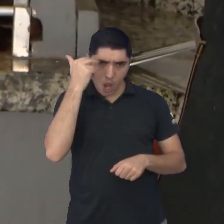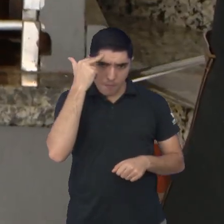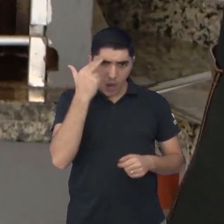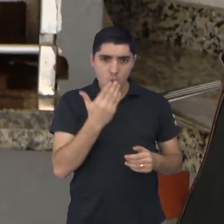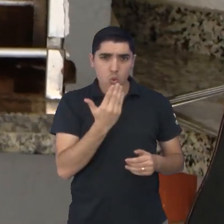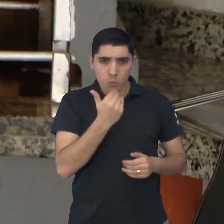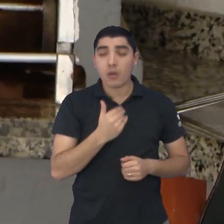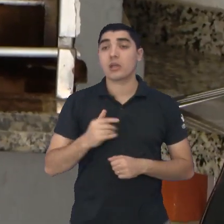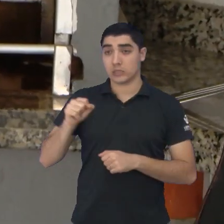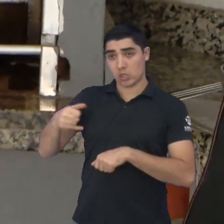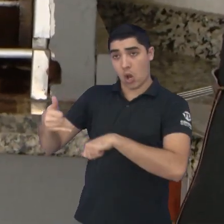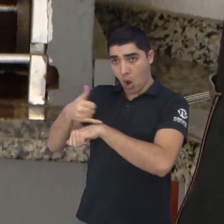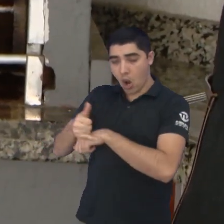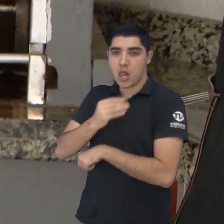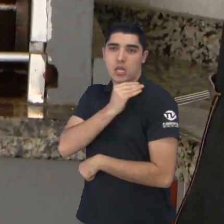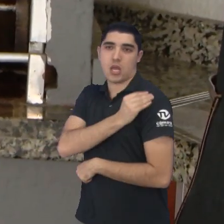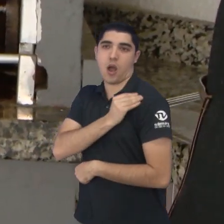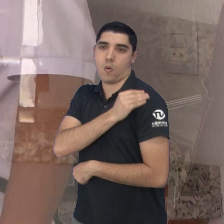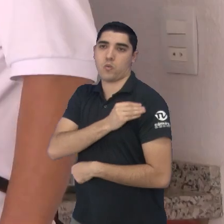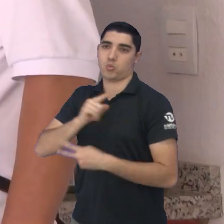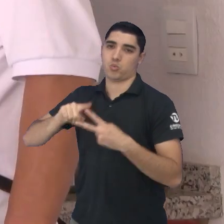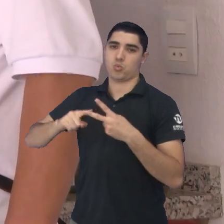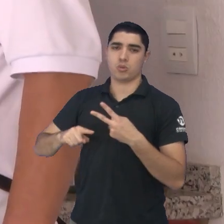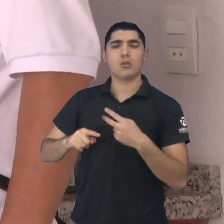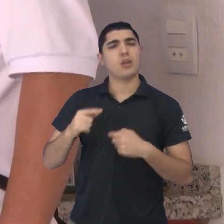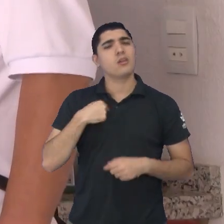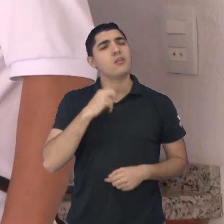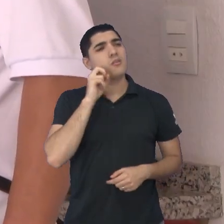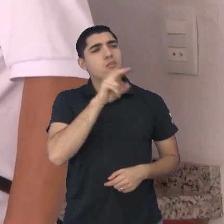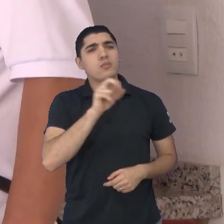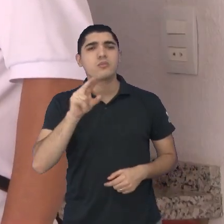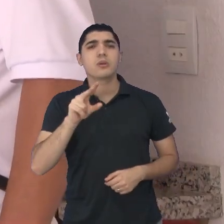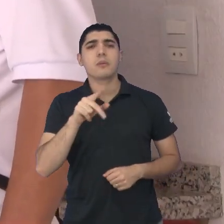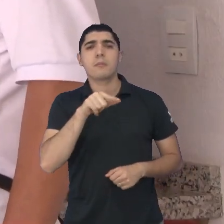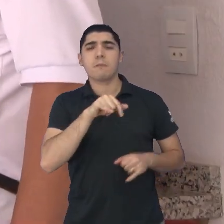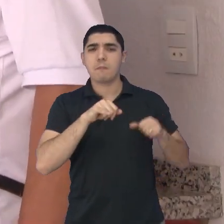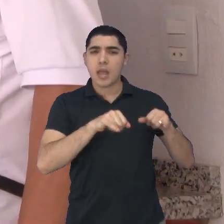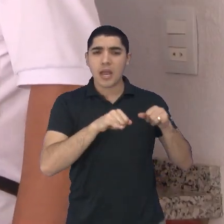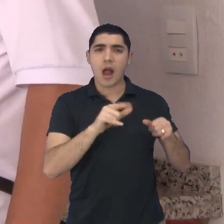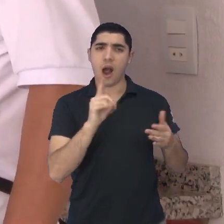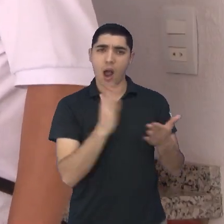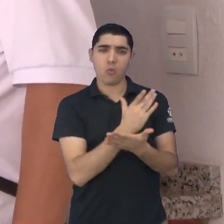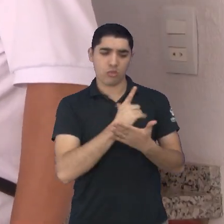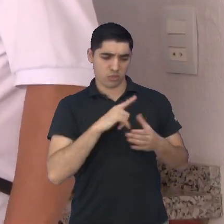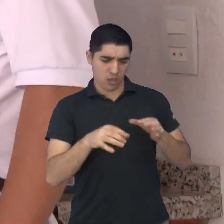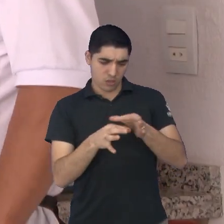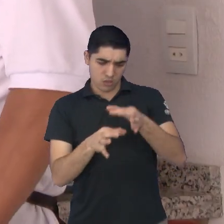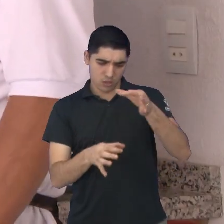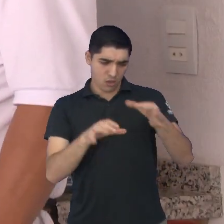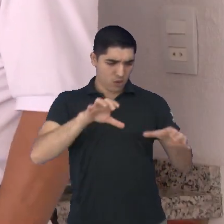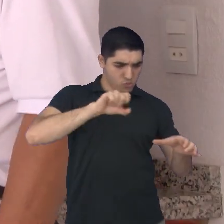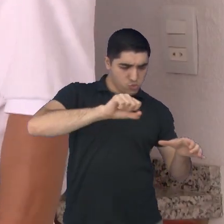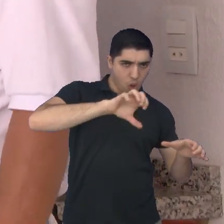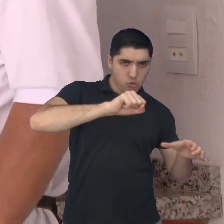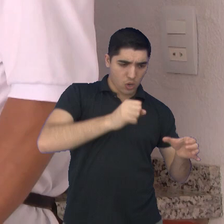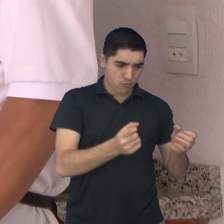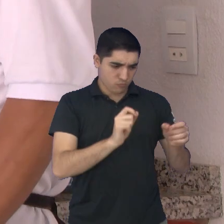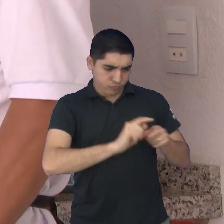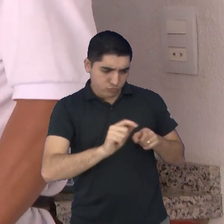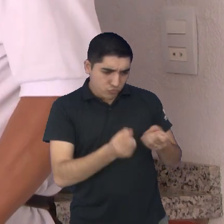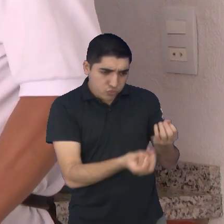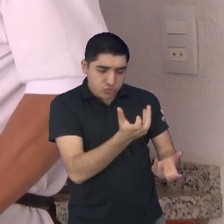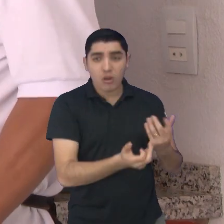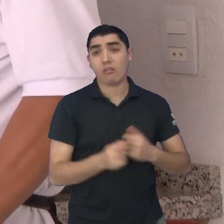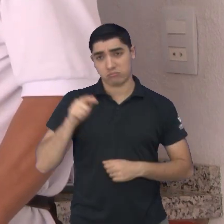e álcool que tem em casa. Isso. Só que eu já vi em supermercado o carvão que vem com um acendedor. Funciona também? Funciona, mas um detalhe.